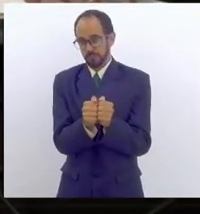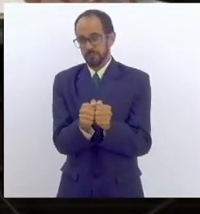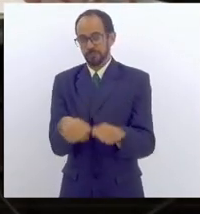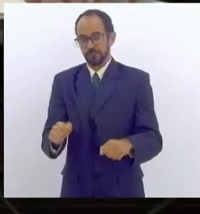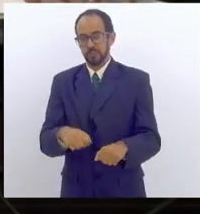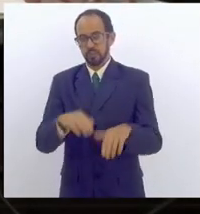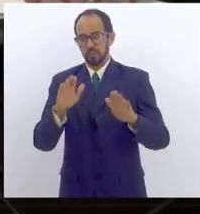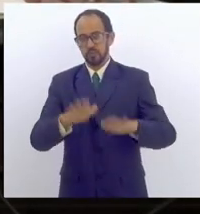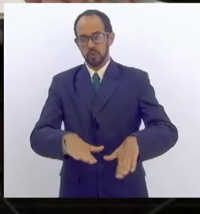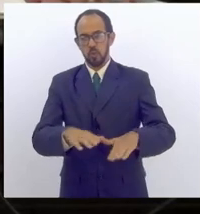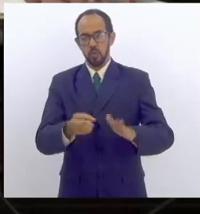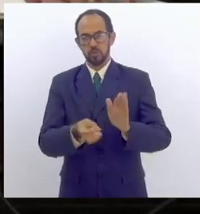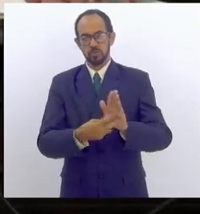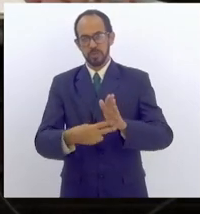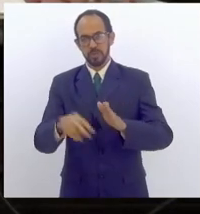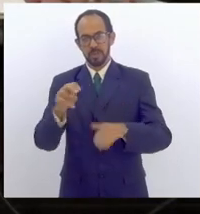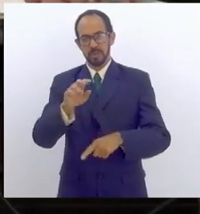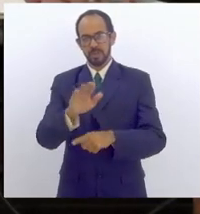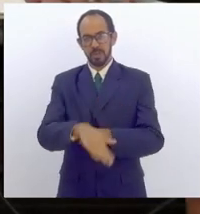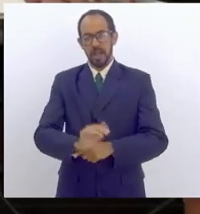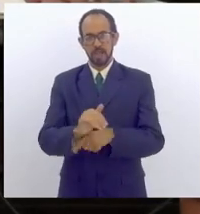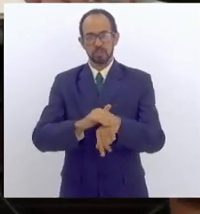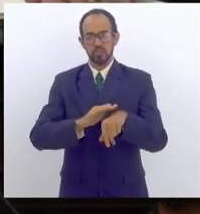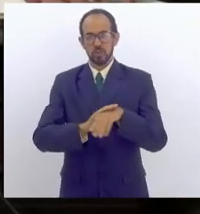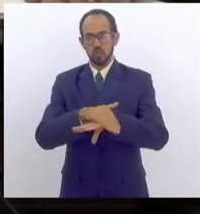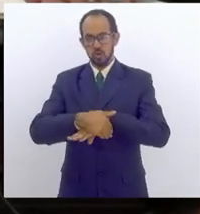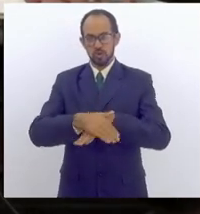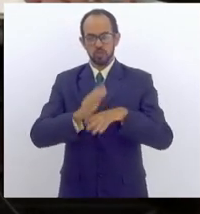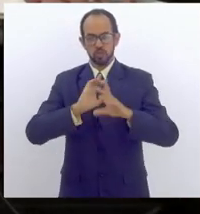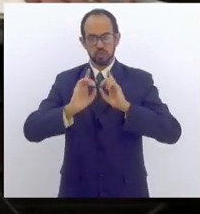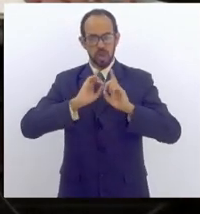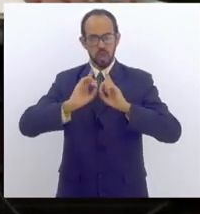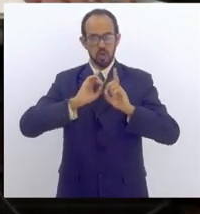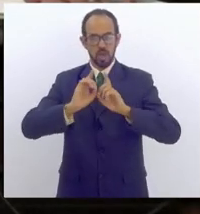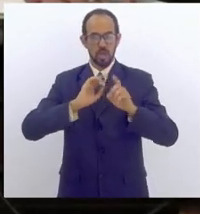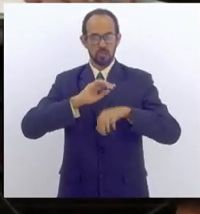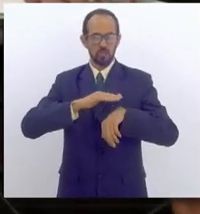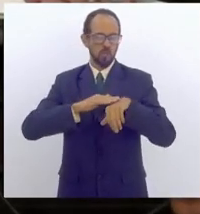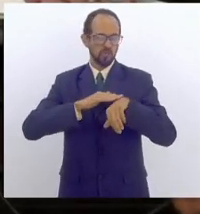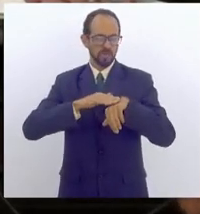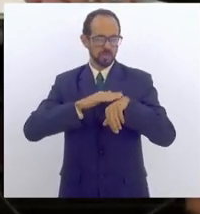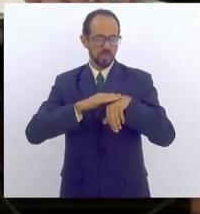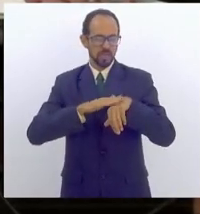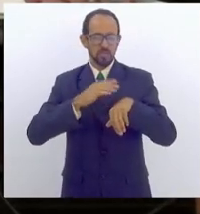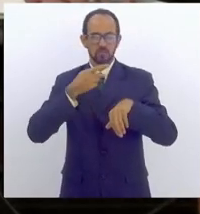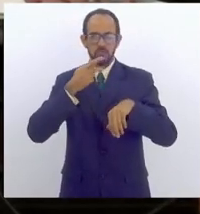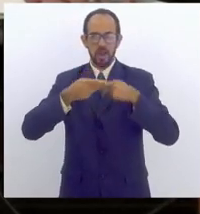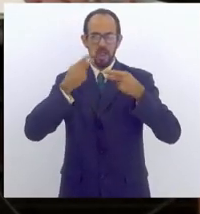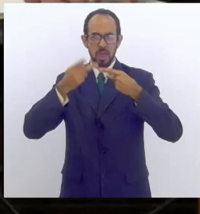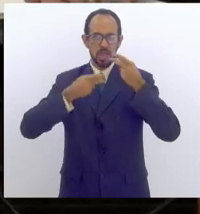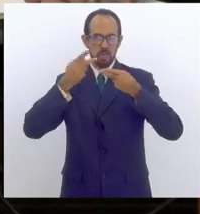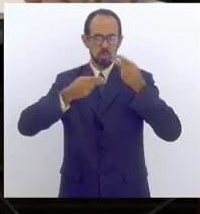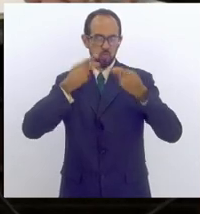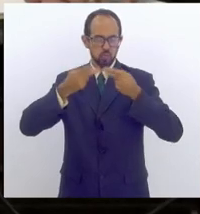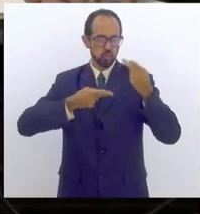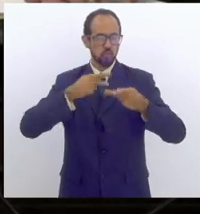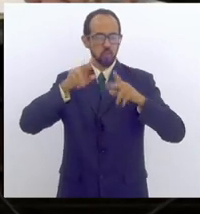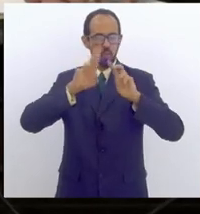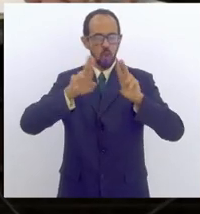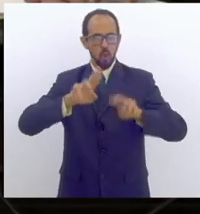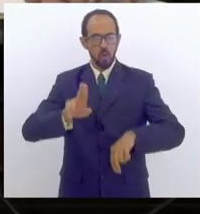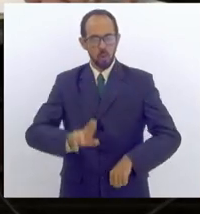manhã, de tarde, à noite, conversando, dialogando, falando e citando o nome de todos os colegas,